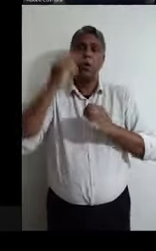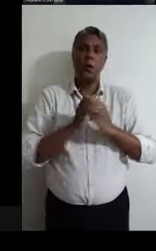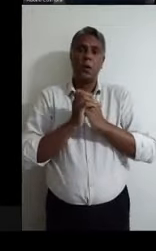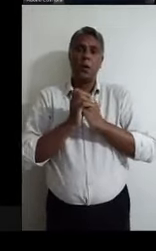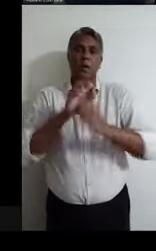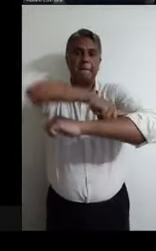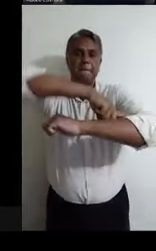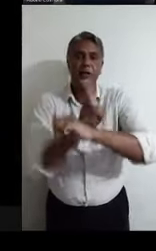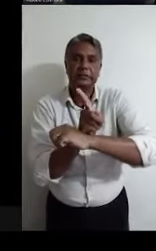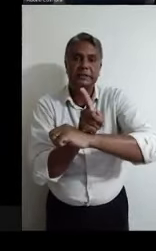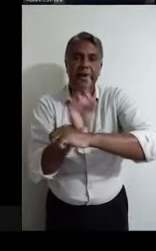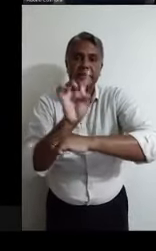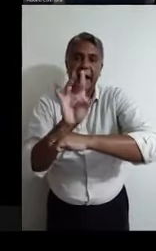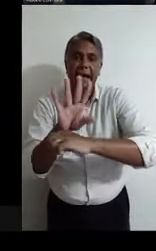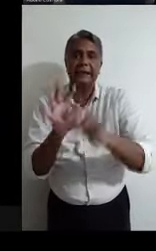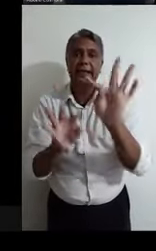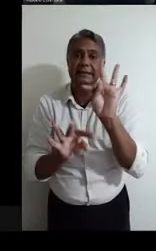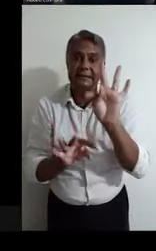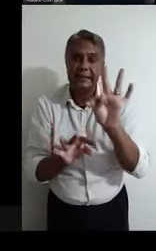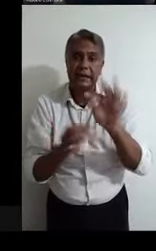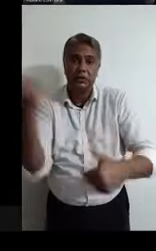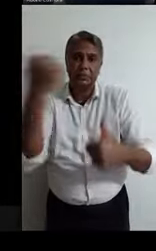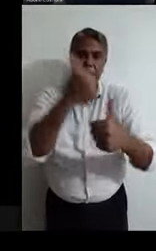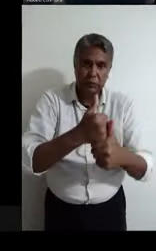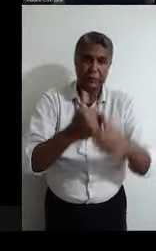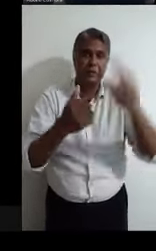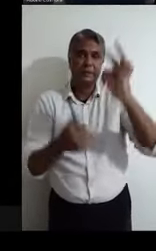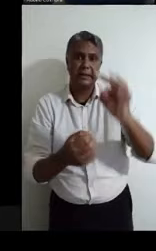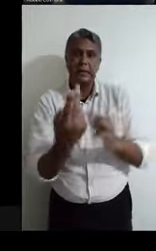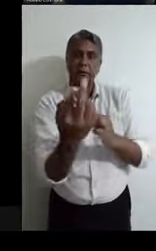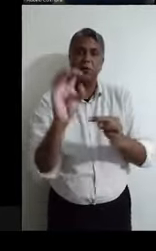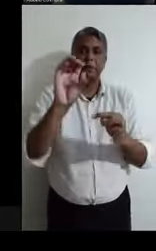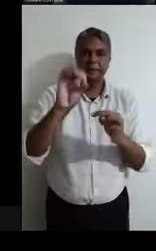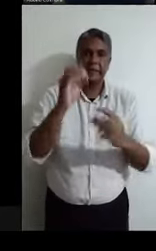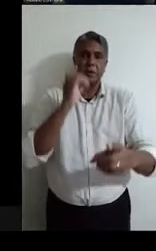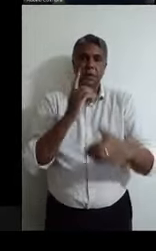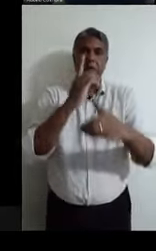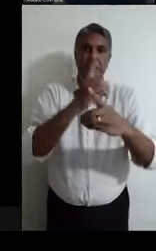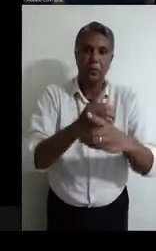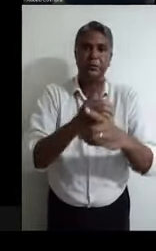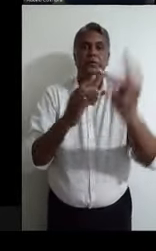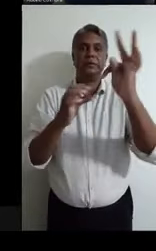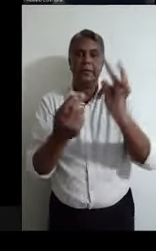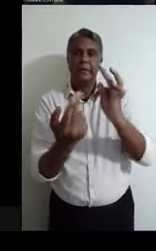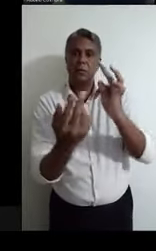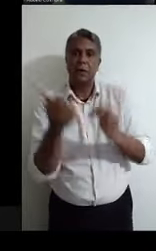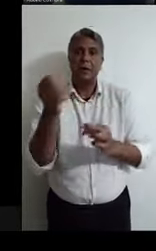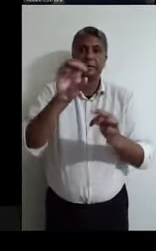cada t. Por exemplo, substituindo t igual a 0 nessa equação, eu obtenho v igual a